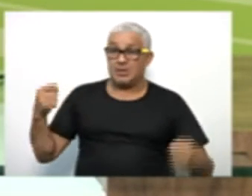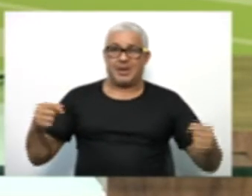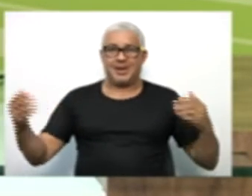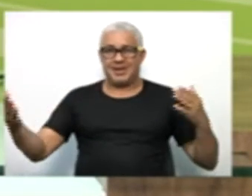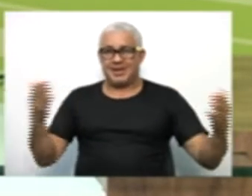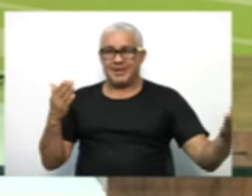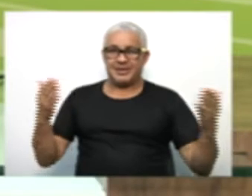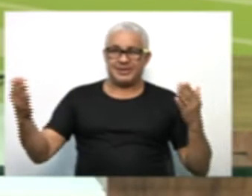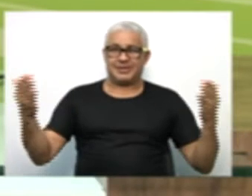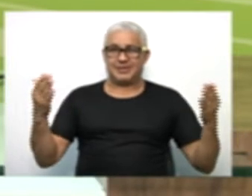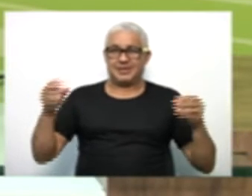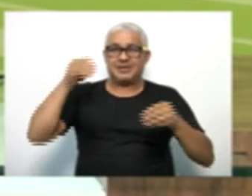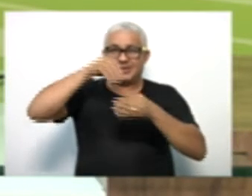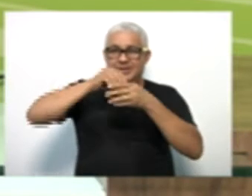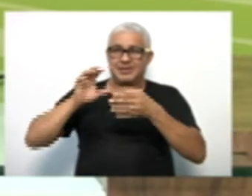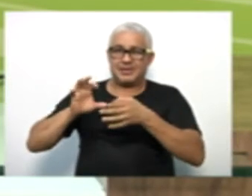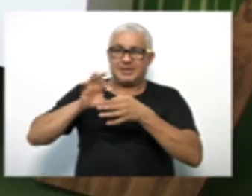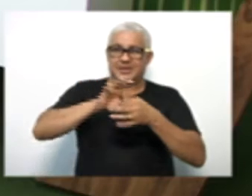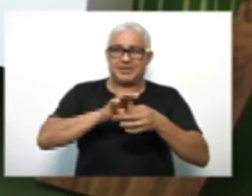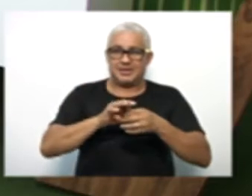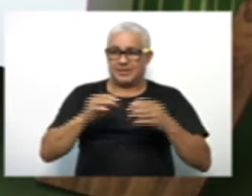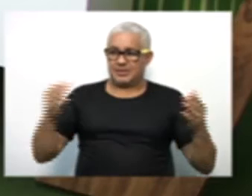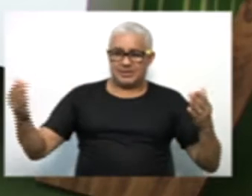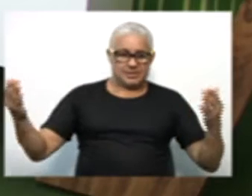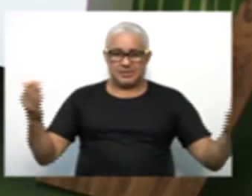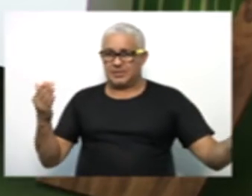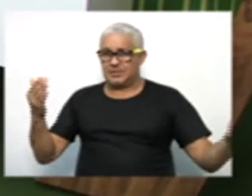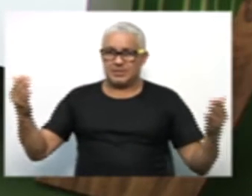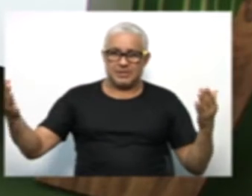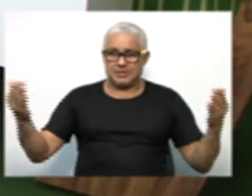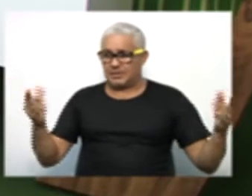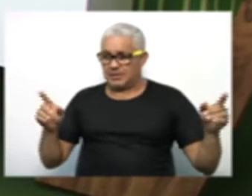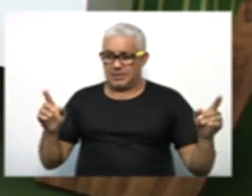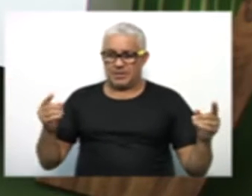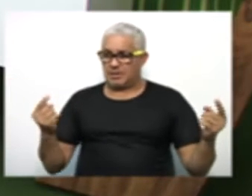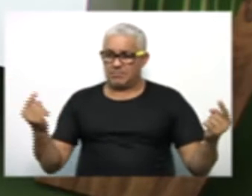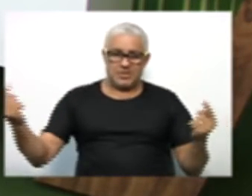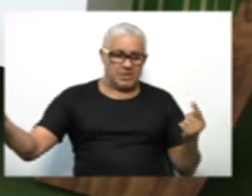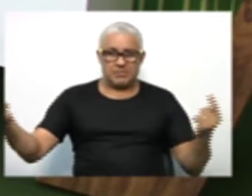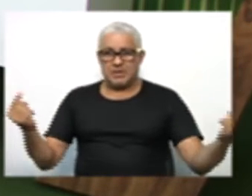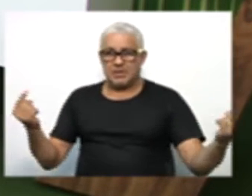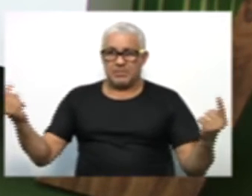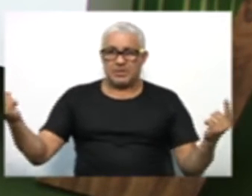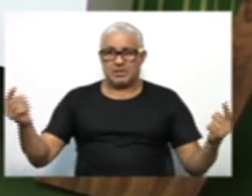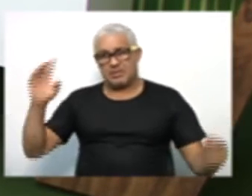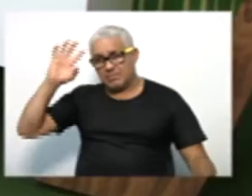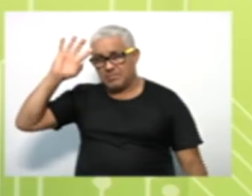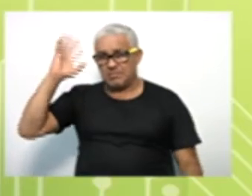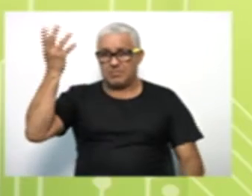isso dentro desse contexto para que eu possa tomar a minha decisão. Excelente, professor.